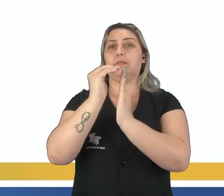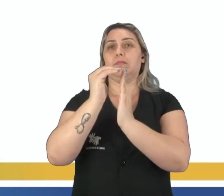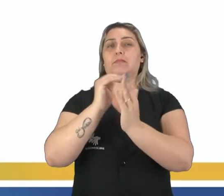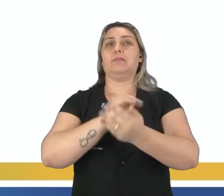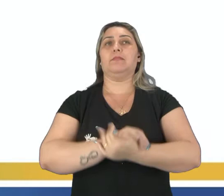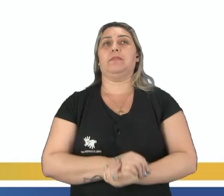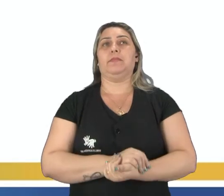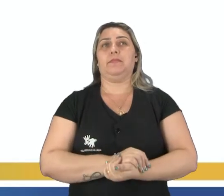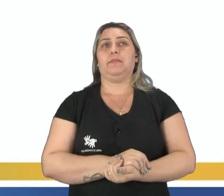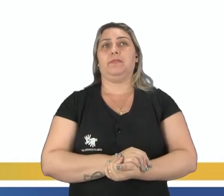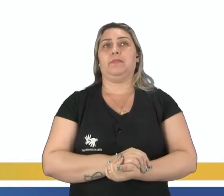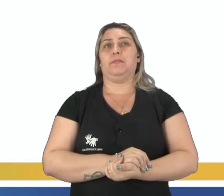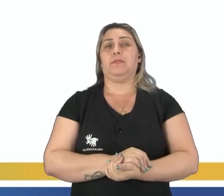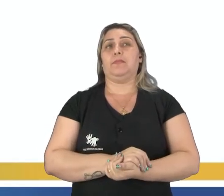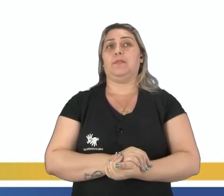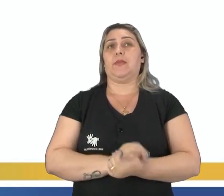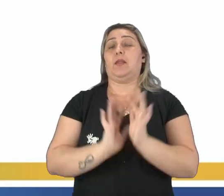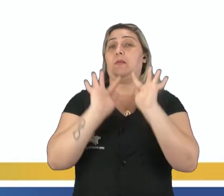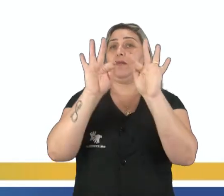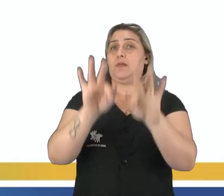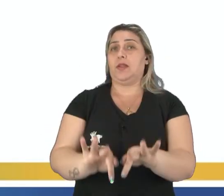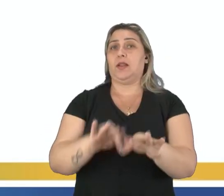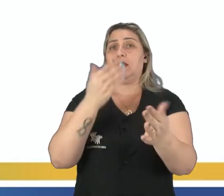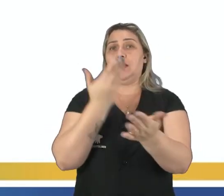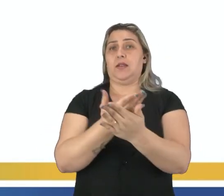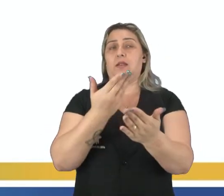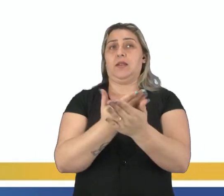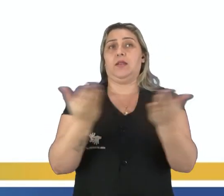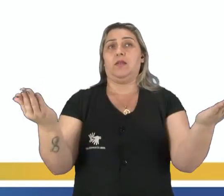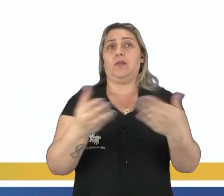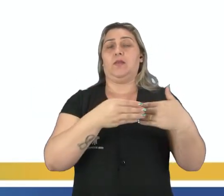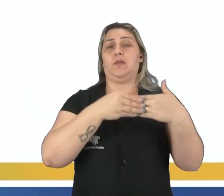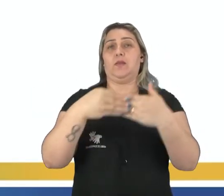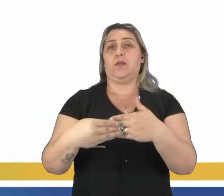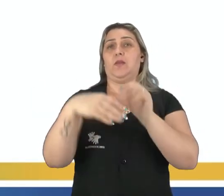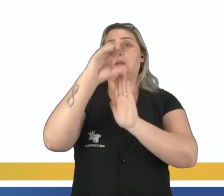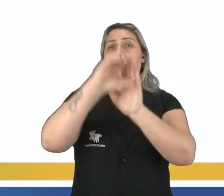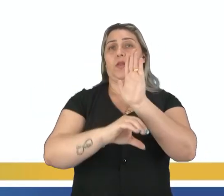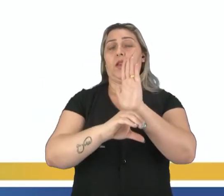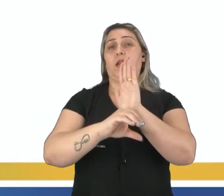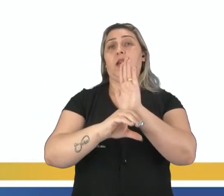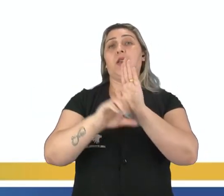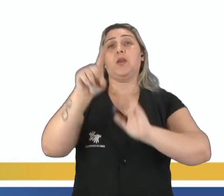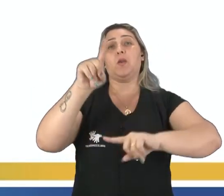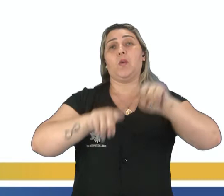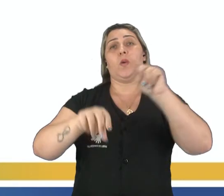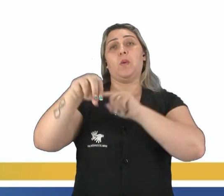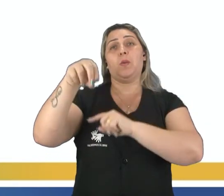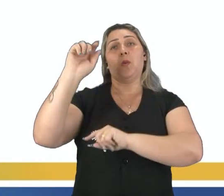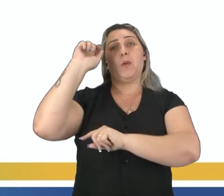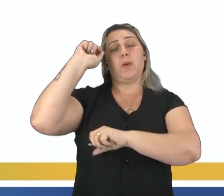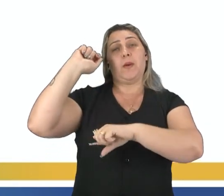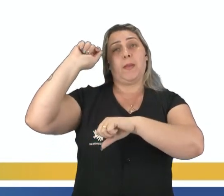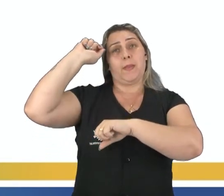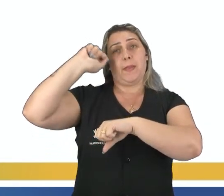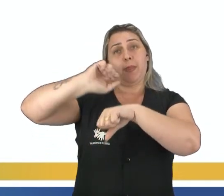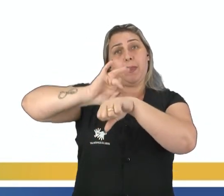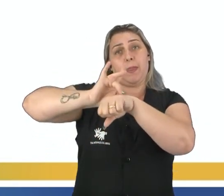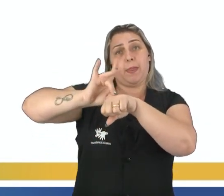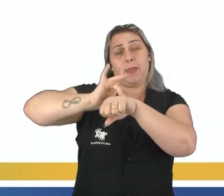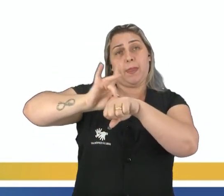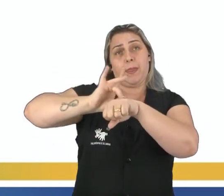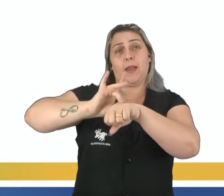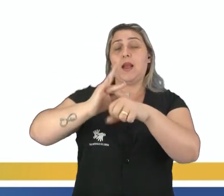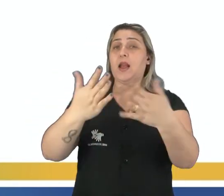termodinâmica. E para finalizar a nossa aula de hoje, eu trouxe esse conceito de corpo negro, que é mais ou menos o quê? Quando os corpos